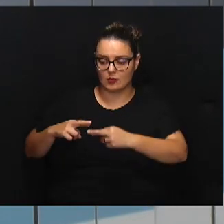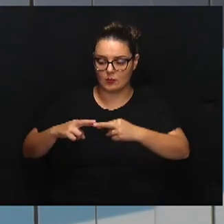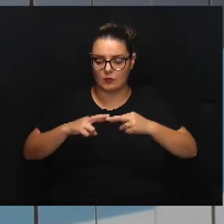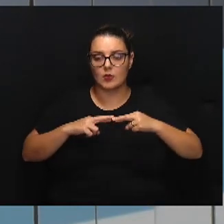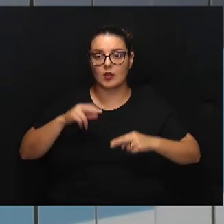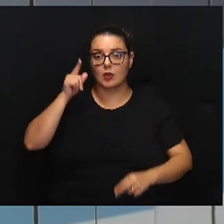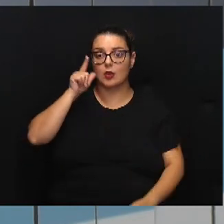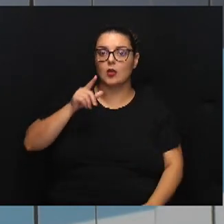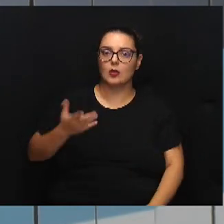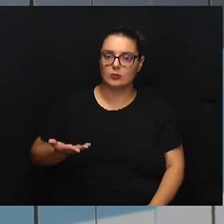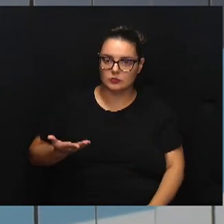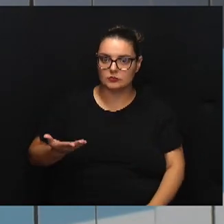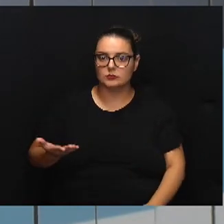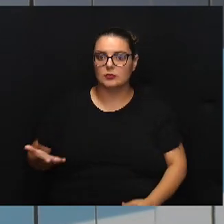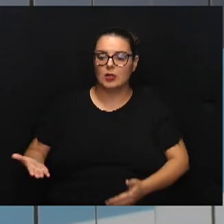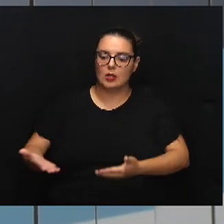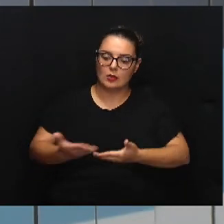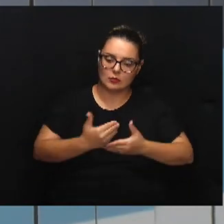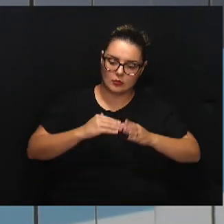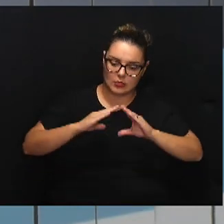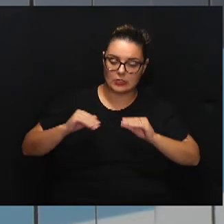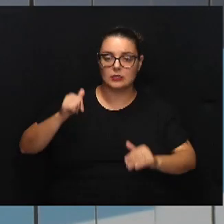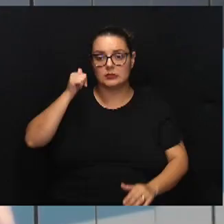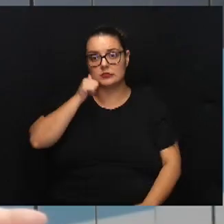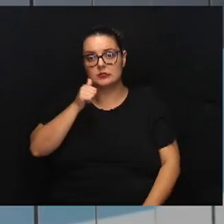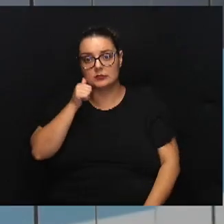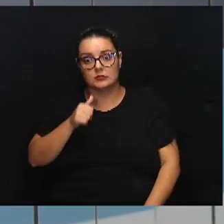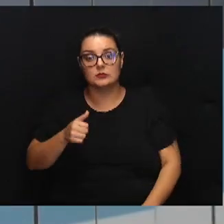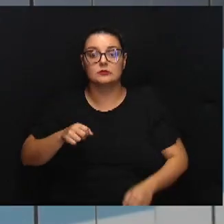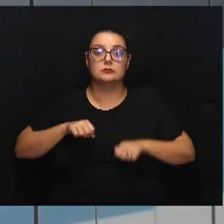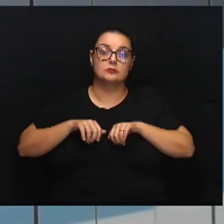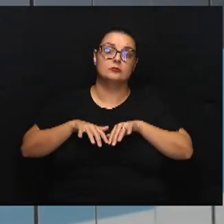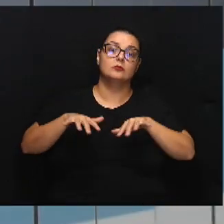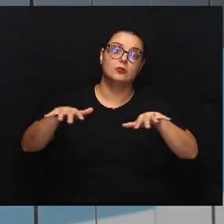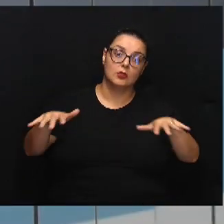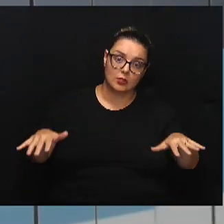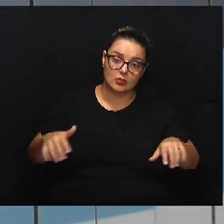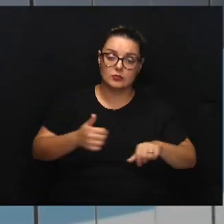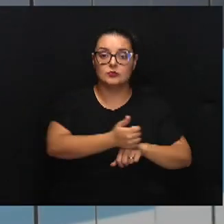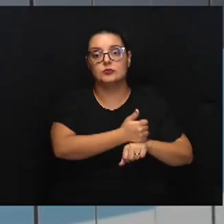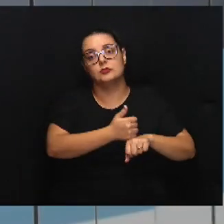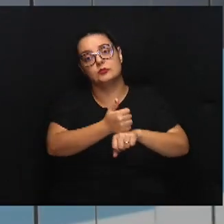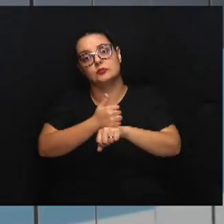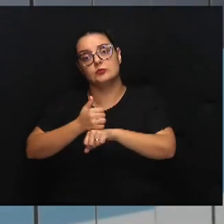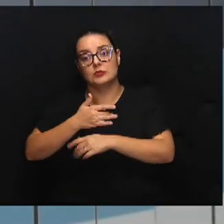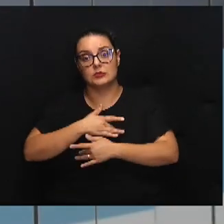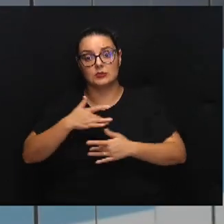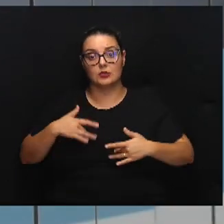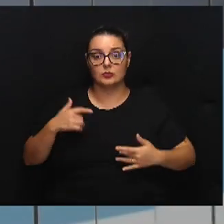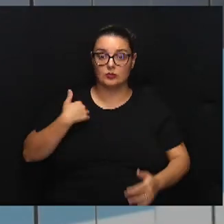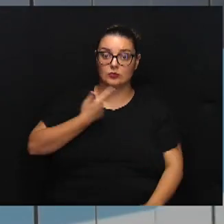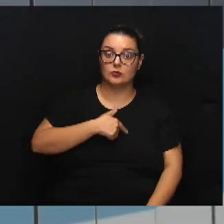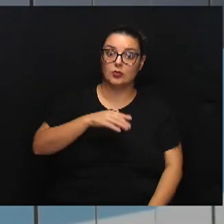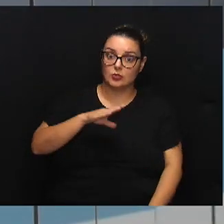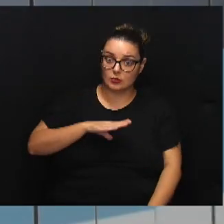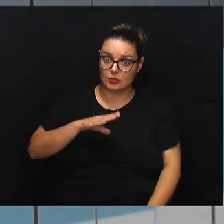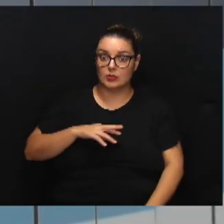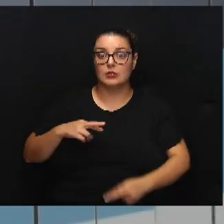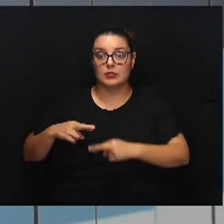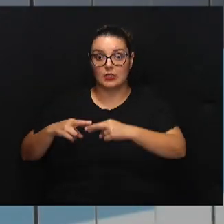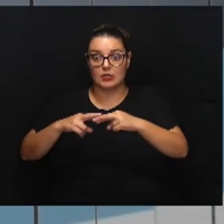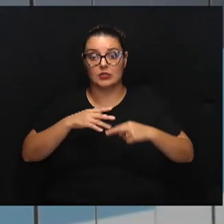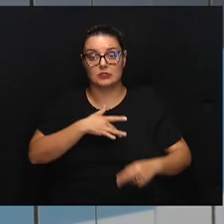consiga acolher essas mulheres. Então, a gente precisa ter uma ampliação dos profissionais de saúde aqui do nosso município, da rede de saúde da